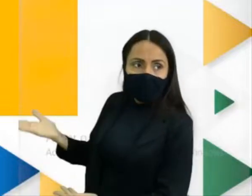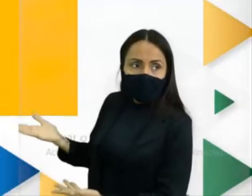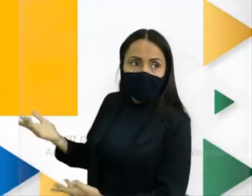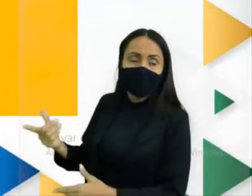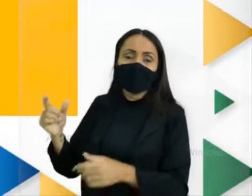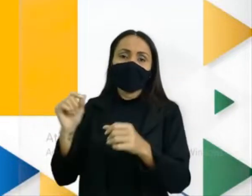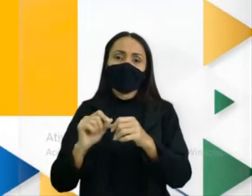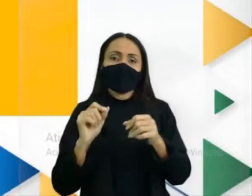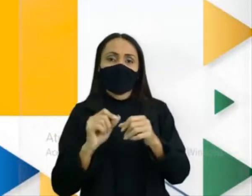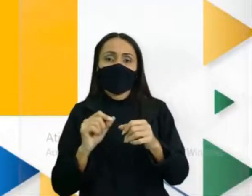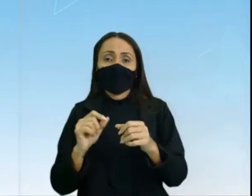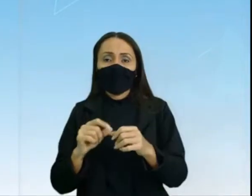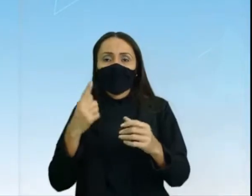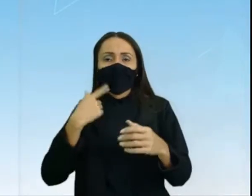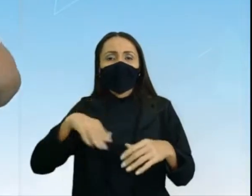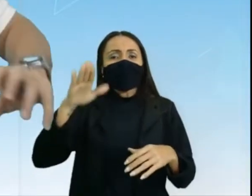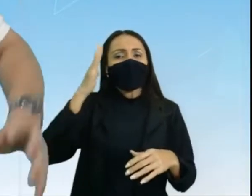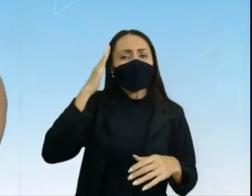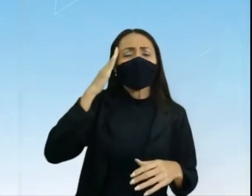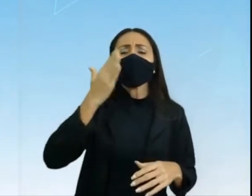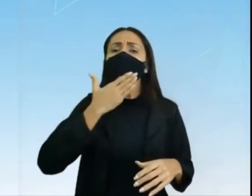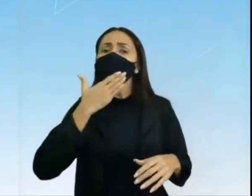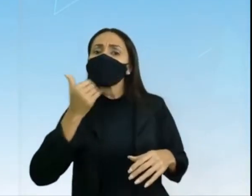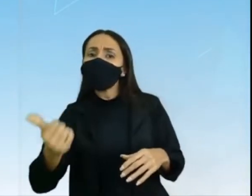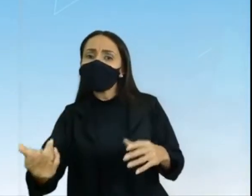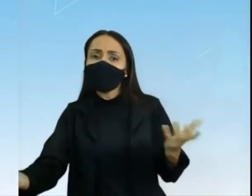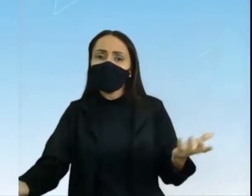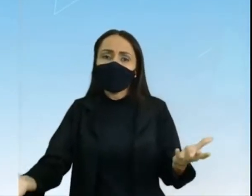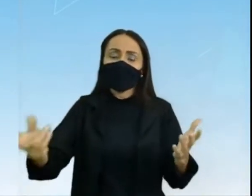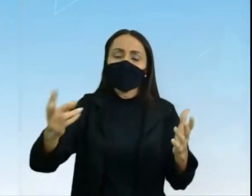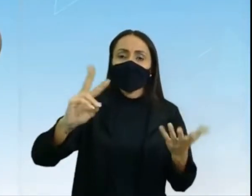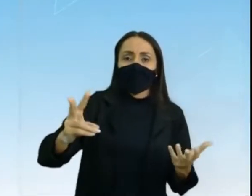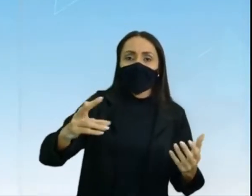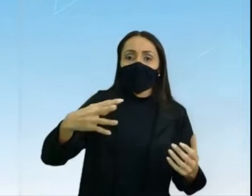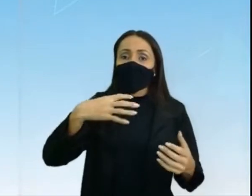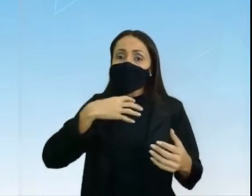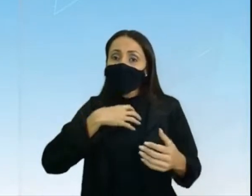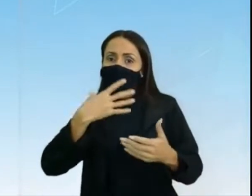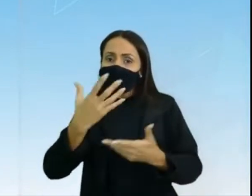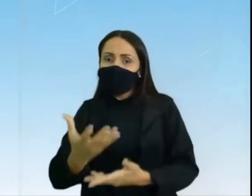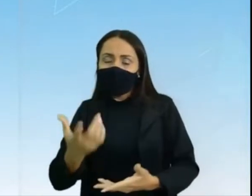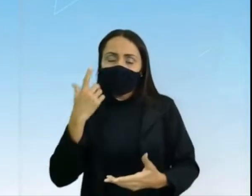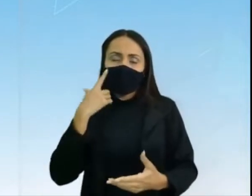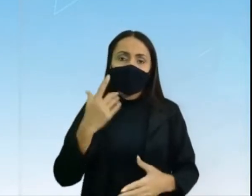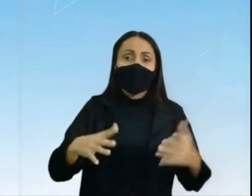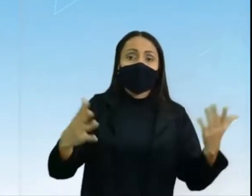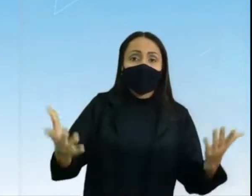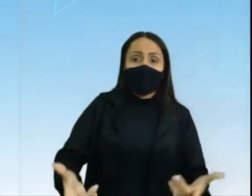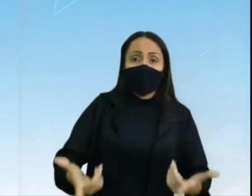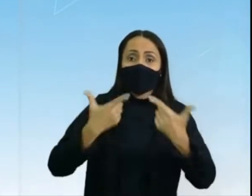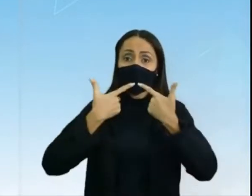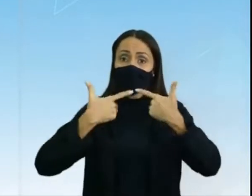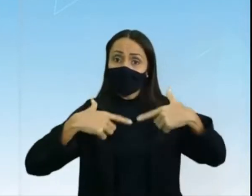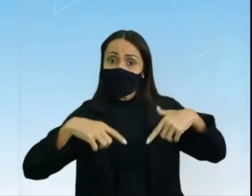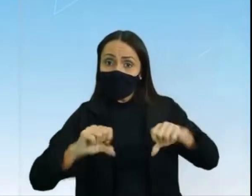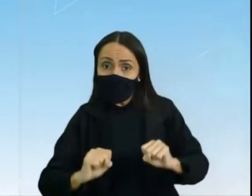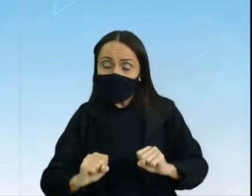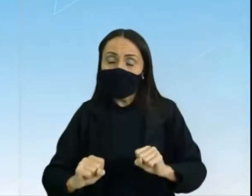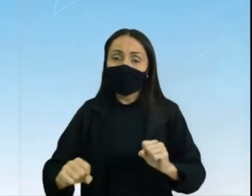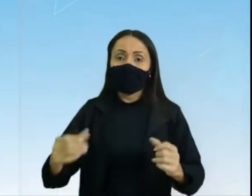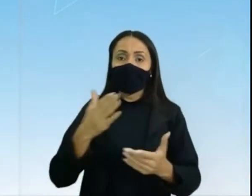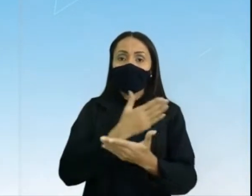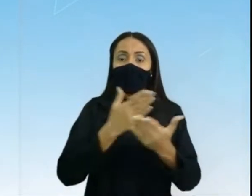Fazendo uma interpretação aqui do sentido que emerge do linguístico e do verbal. Nós